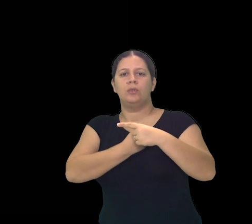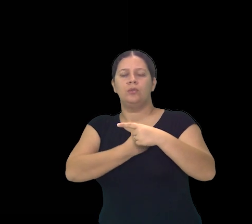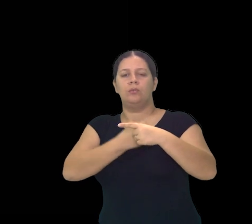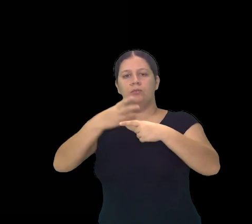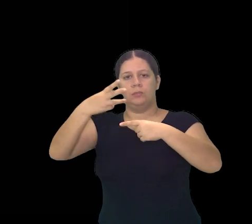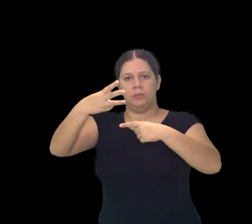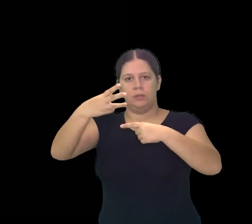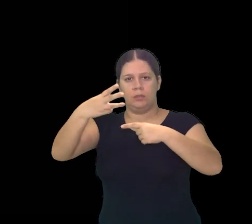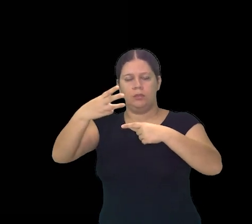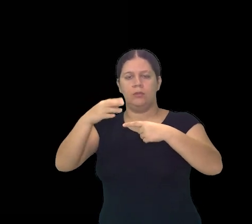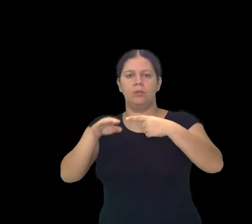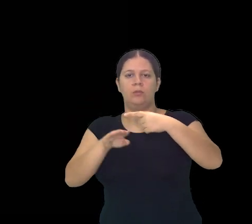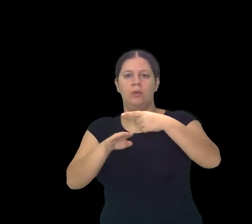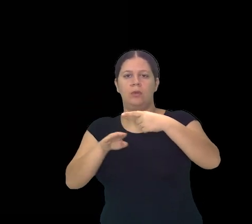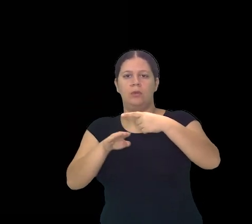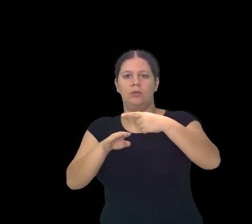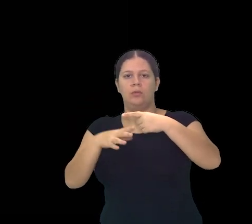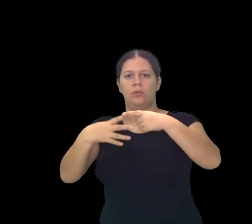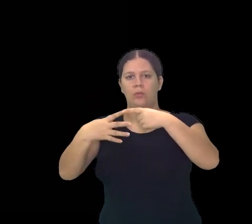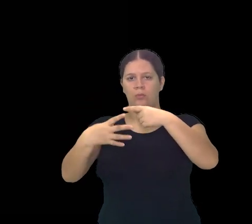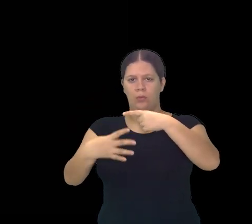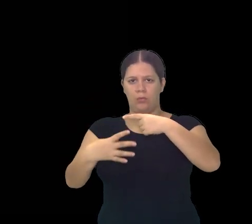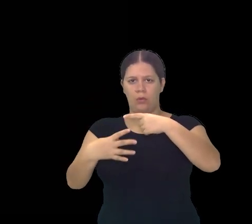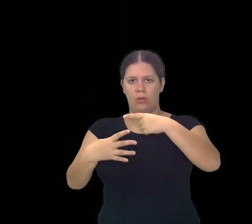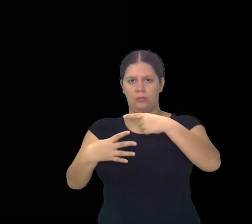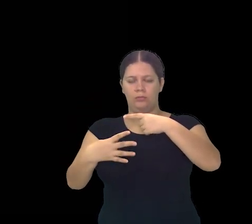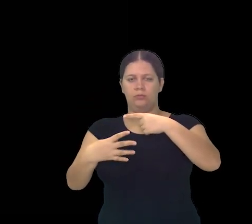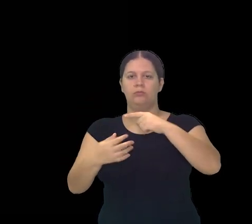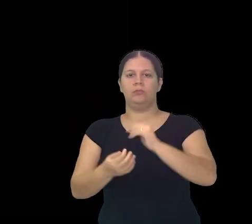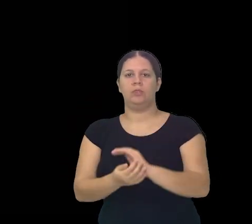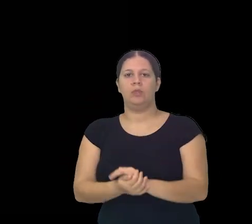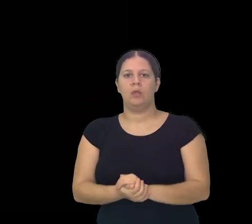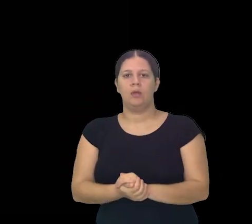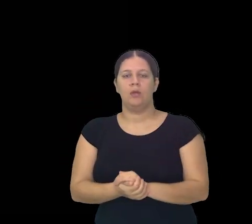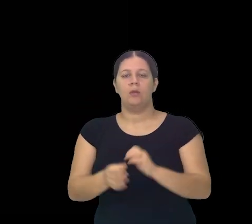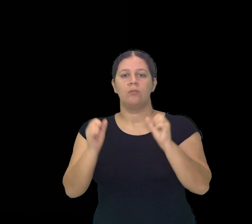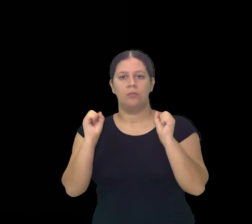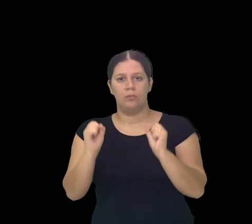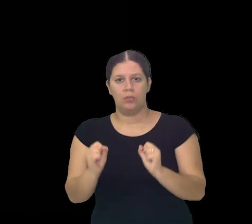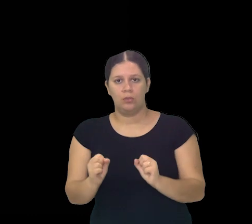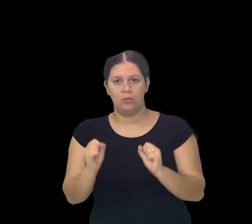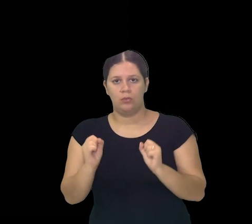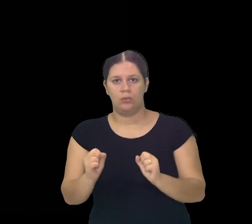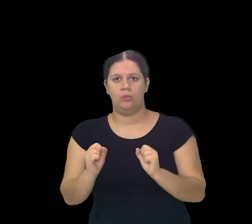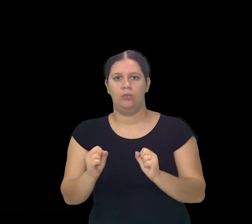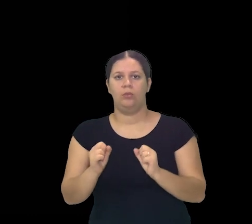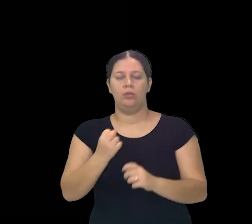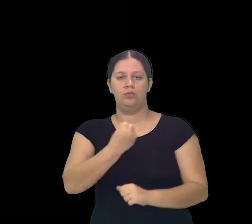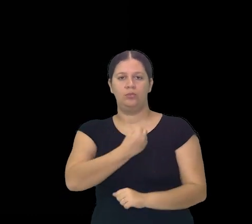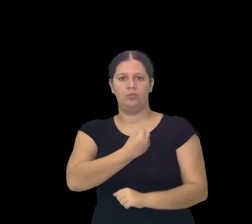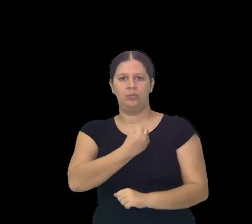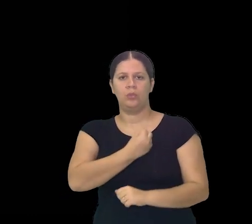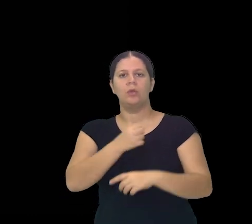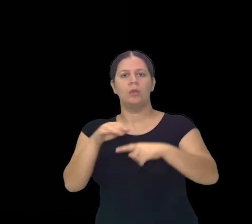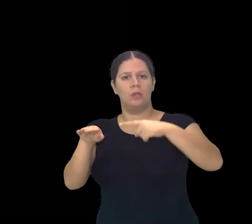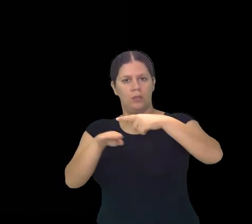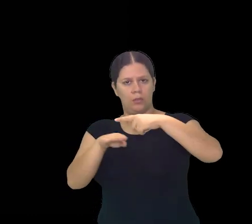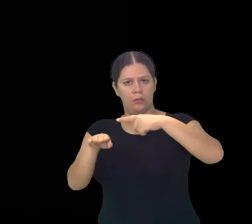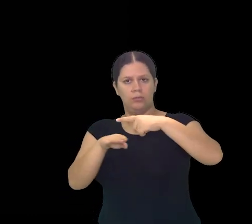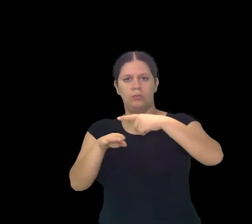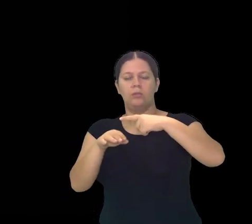qual é o denominador? É 4, apenas o número de baixo. Poderíamos ter apenas chamado isso de número de